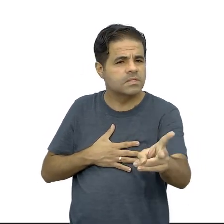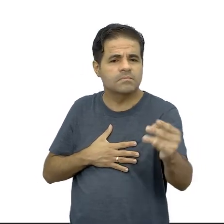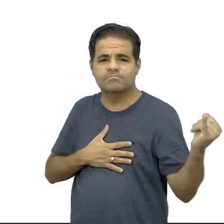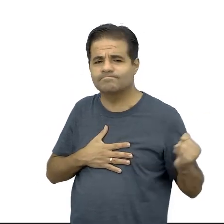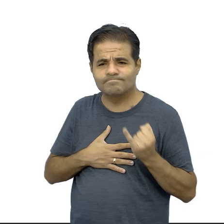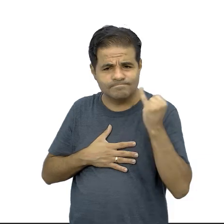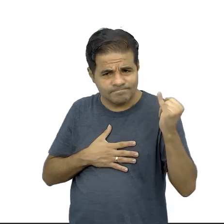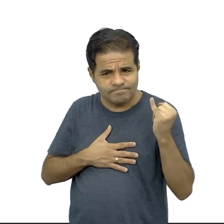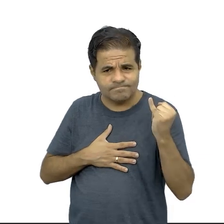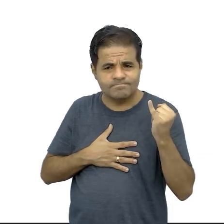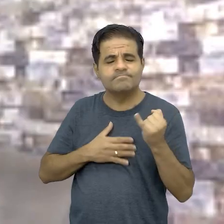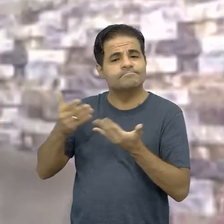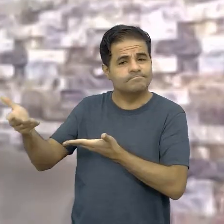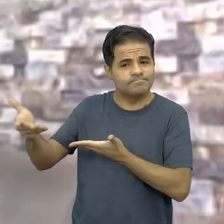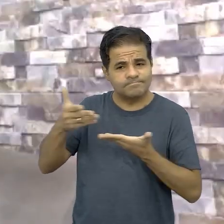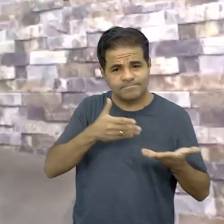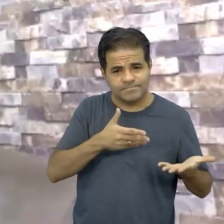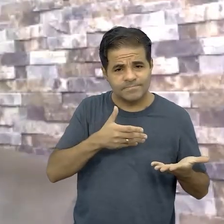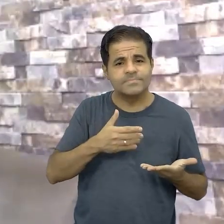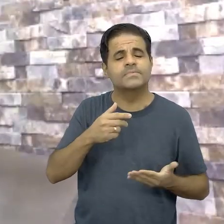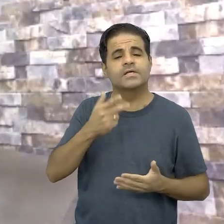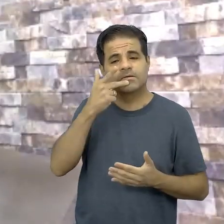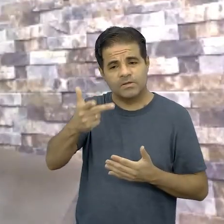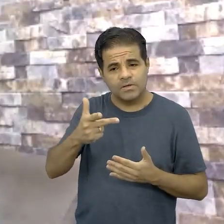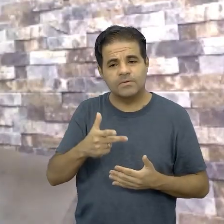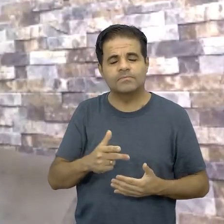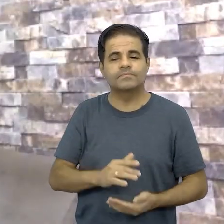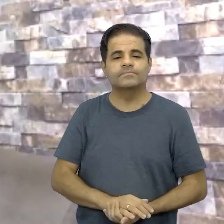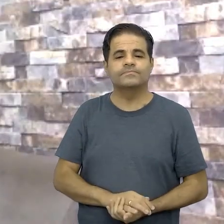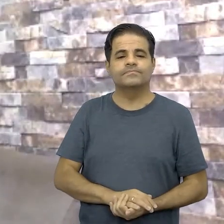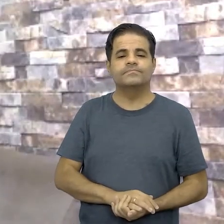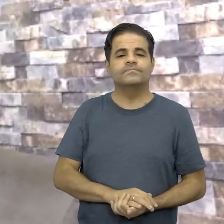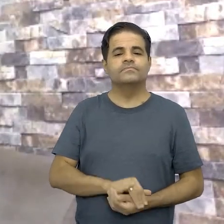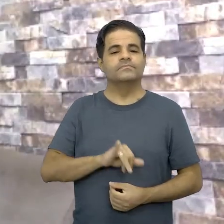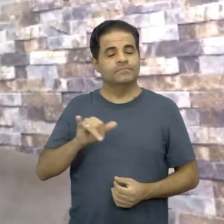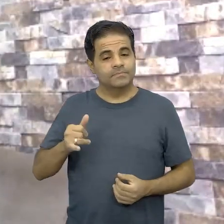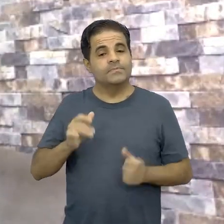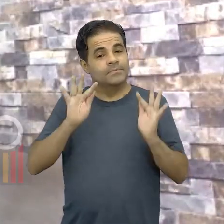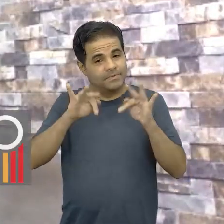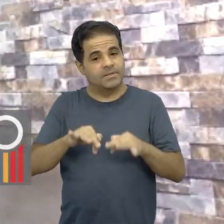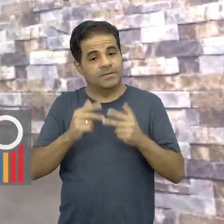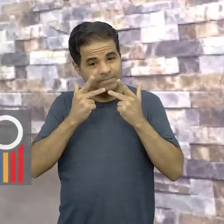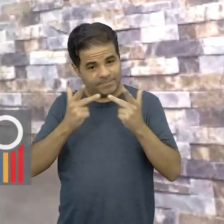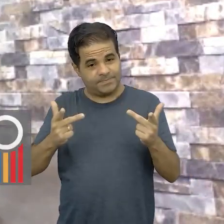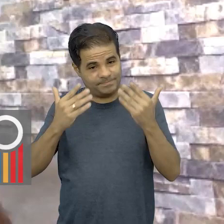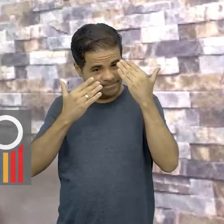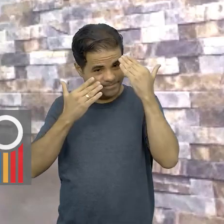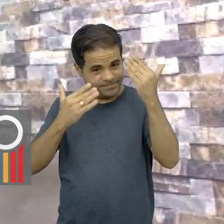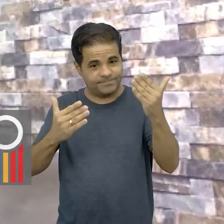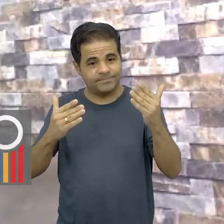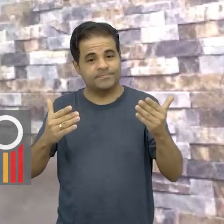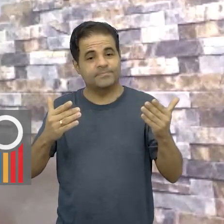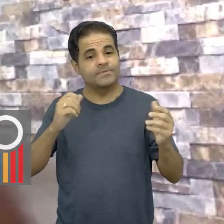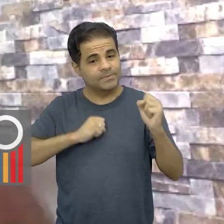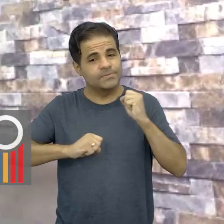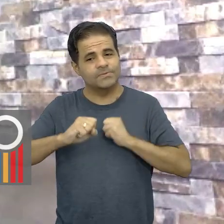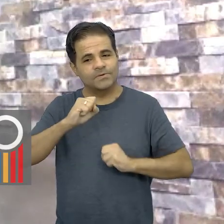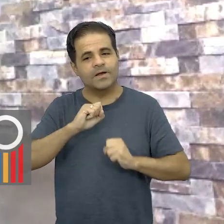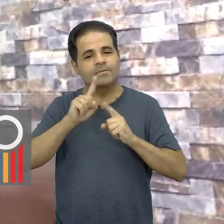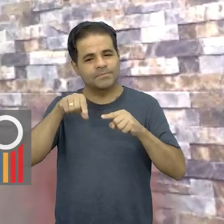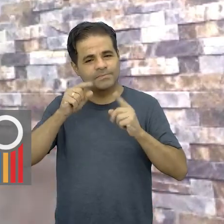muito bem-vinda. Então, eu aproveito, né, para me despedir de vocês e já estou ansioso